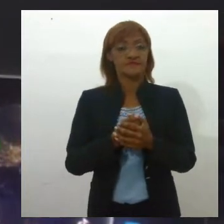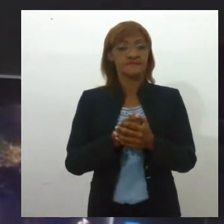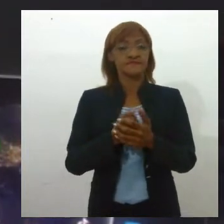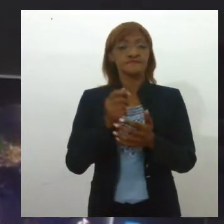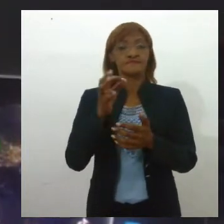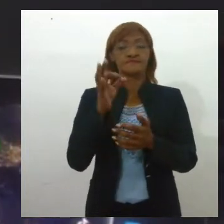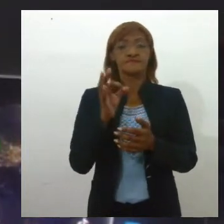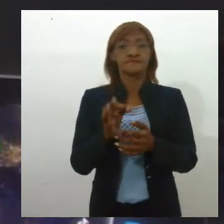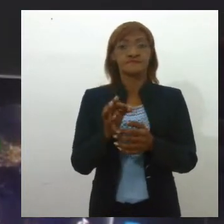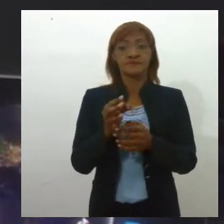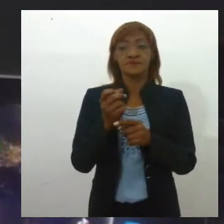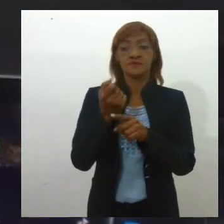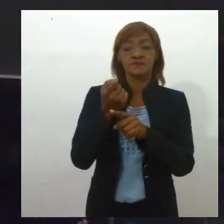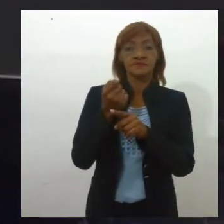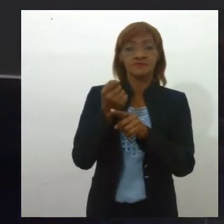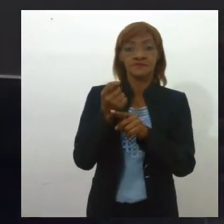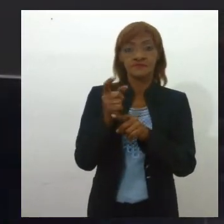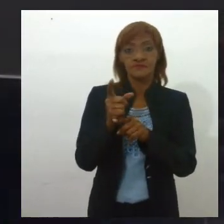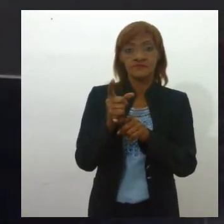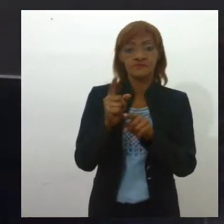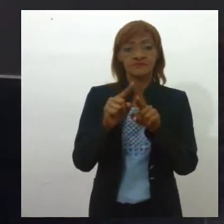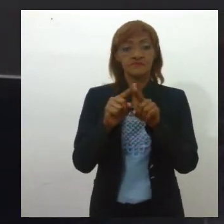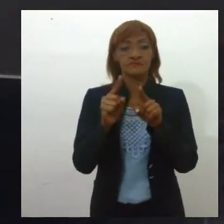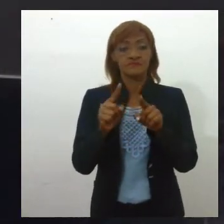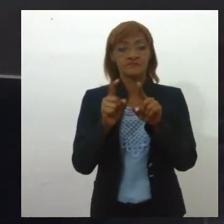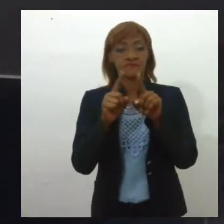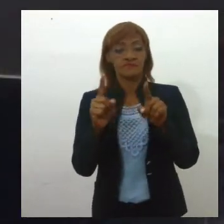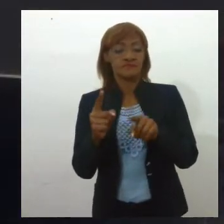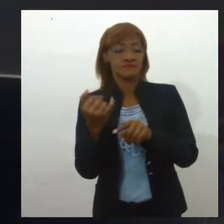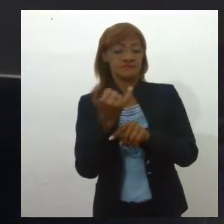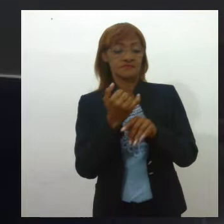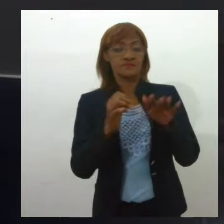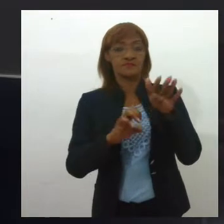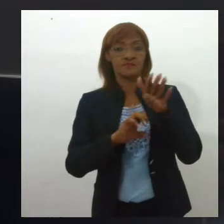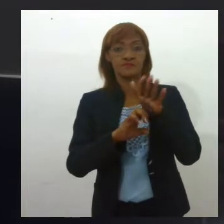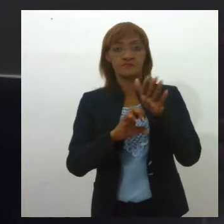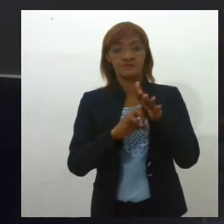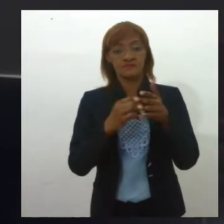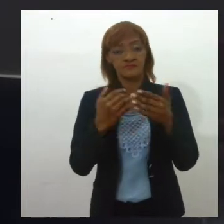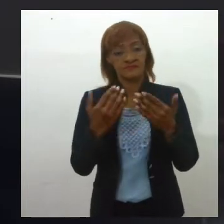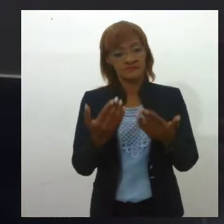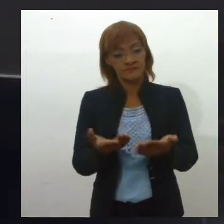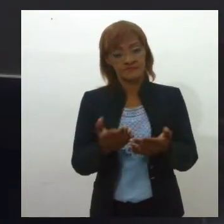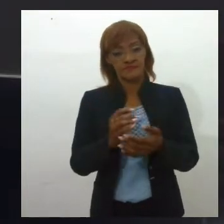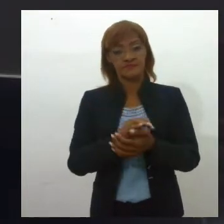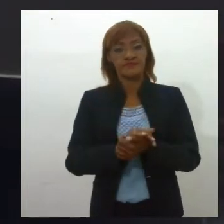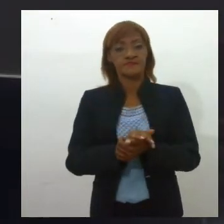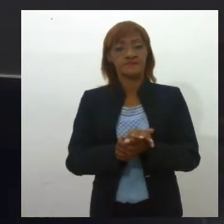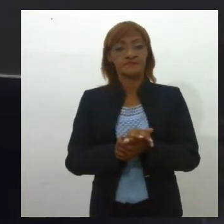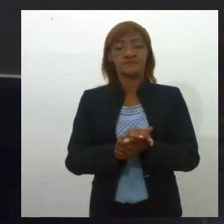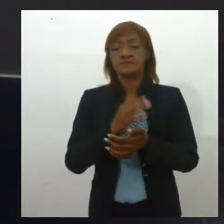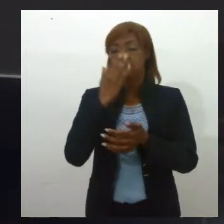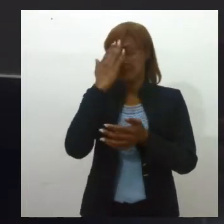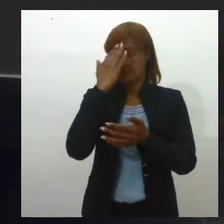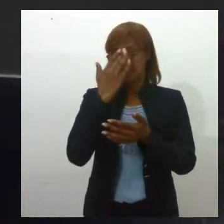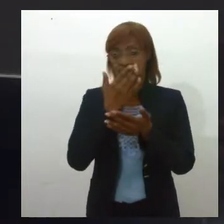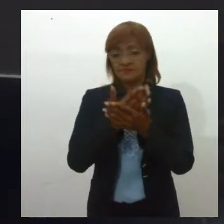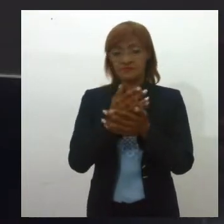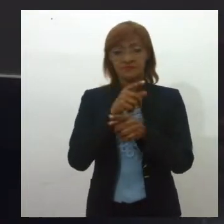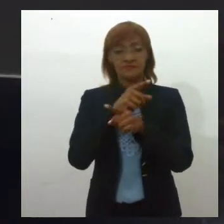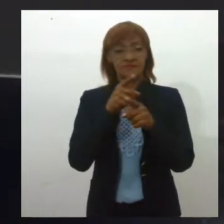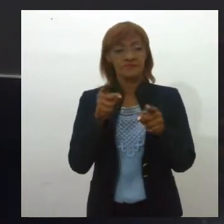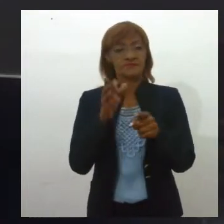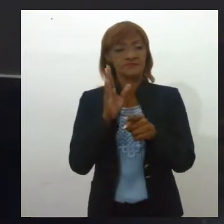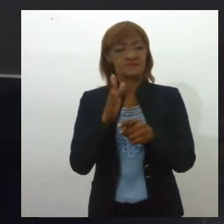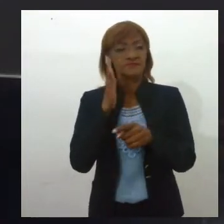justa causa aplicada pelo empregado contra o empregador. Bom, então é isso. Acredito que consegui atingir o